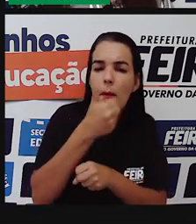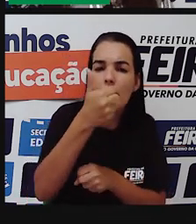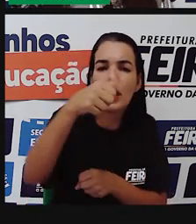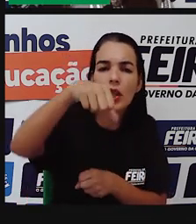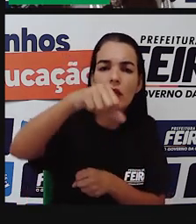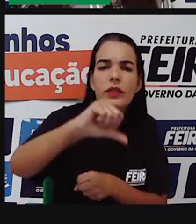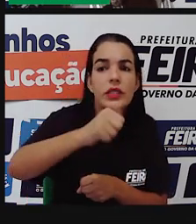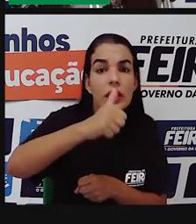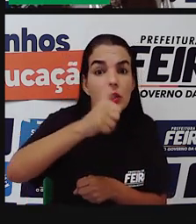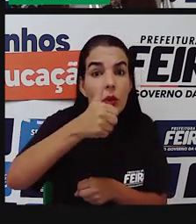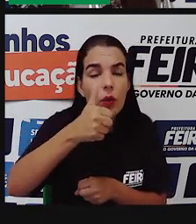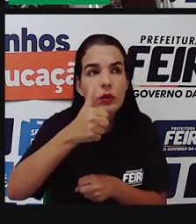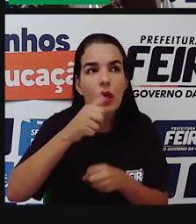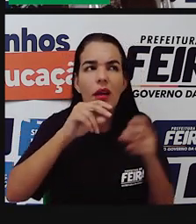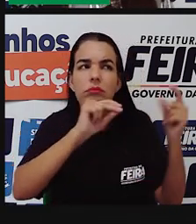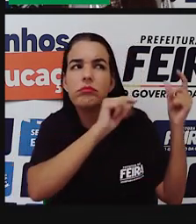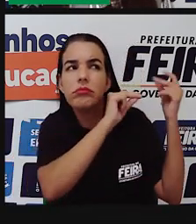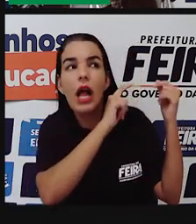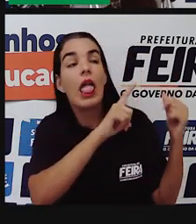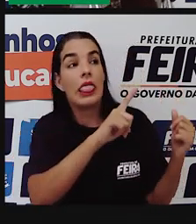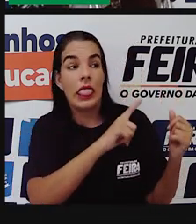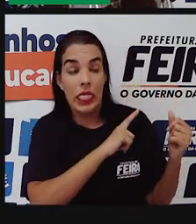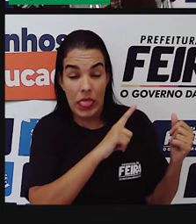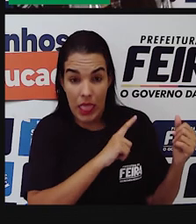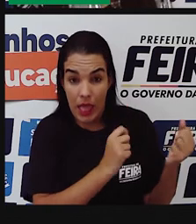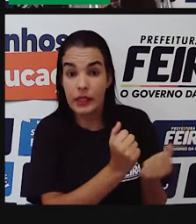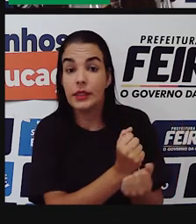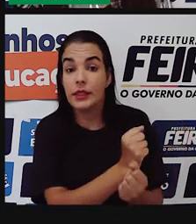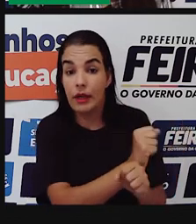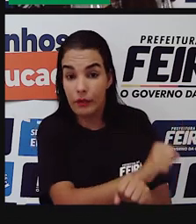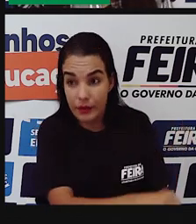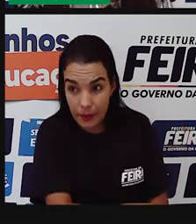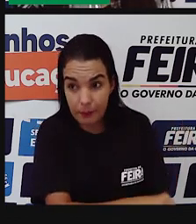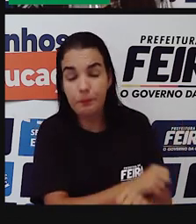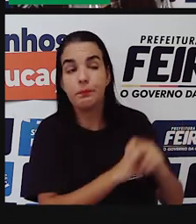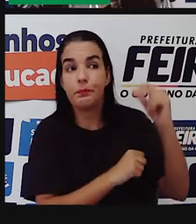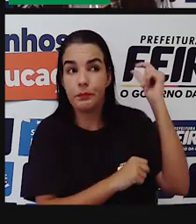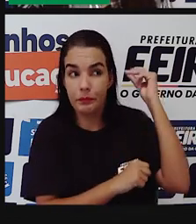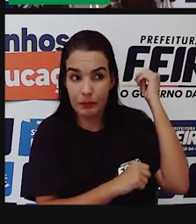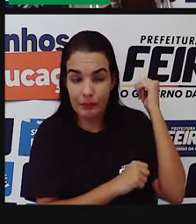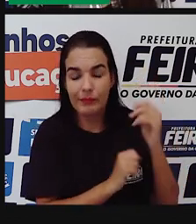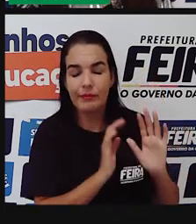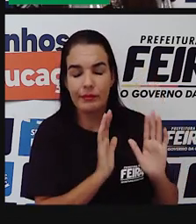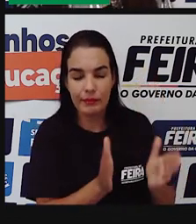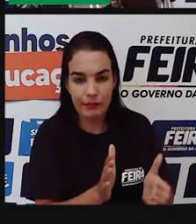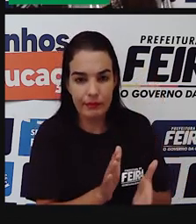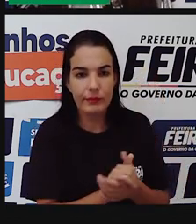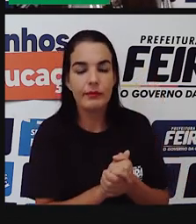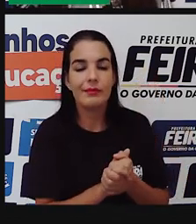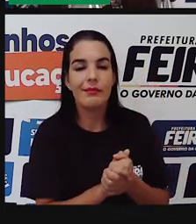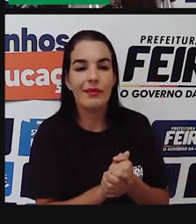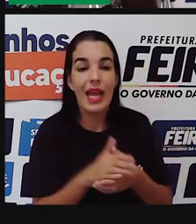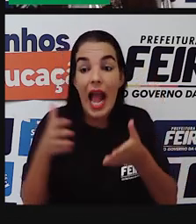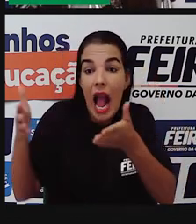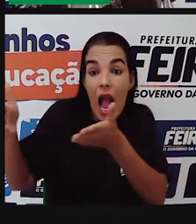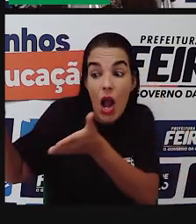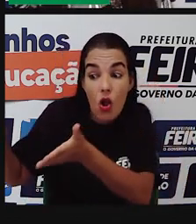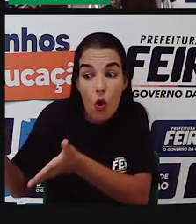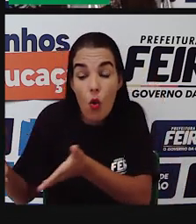período onde havia a escravidão, que era secular, né, de séculos já, e